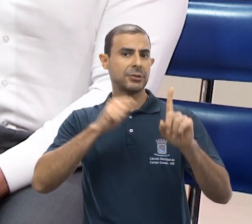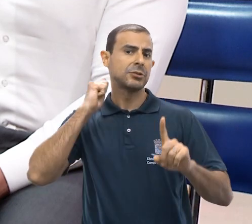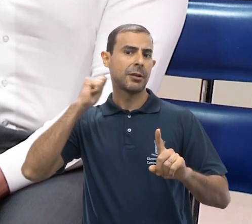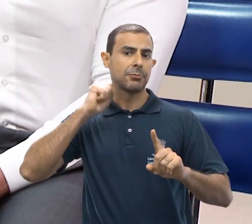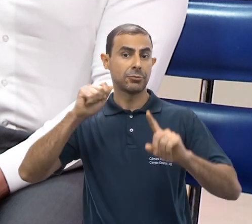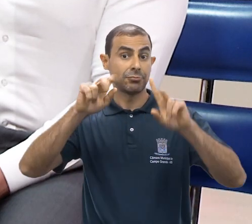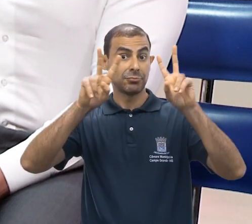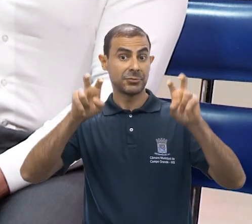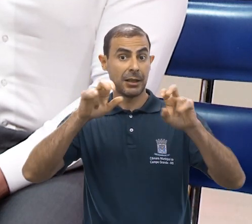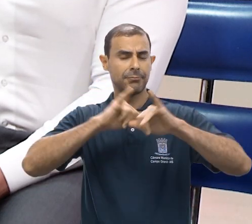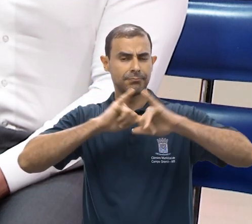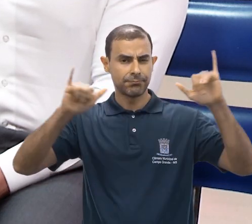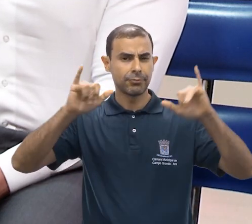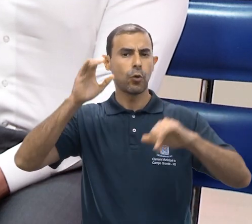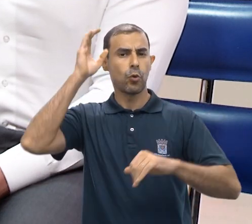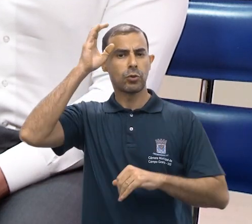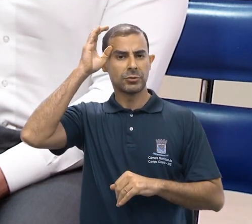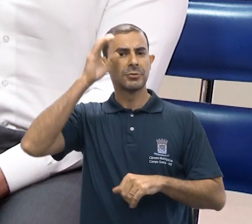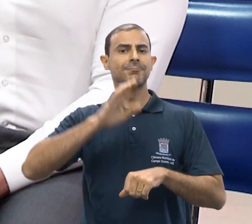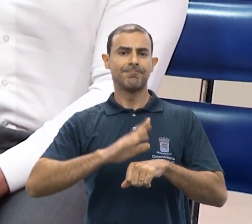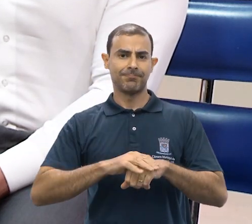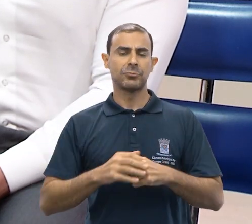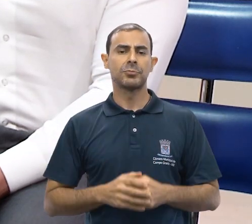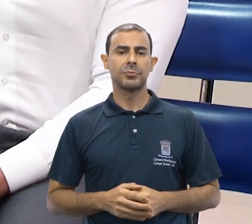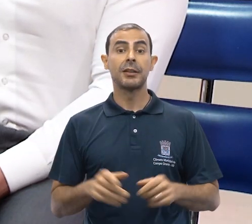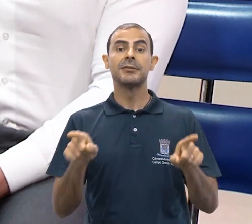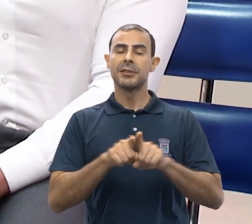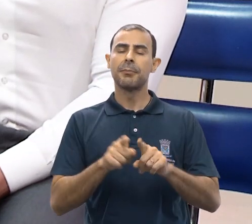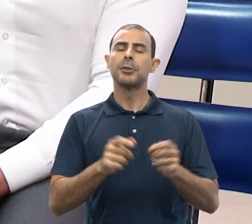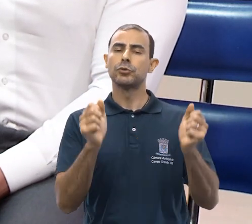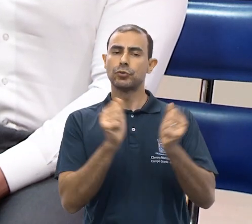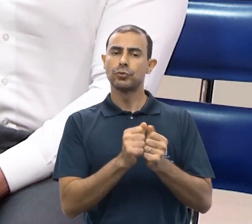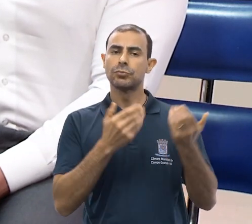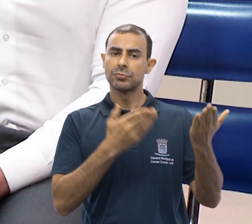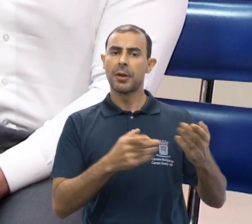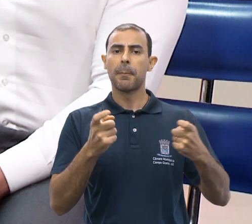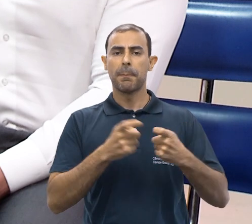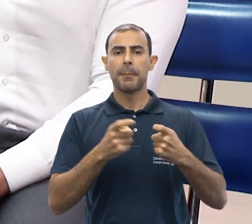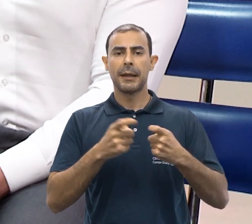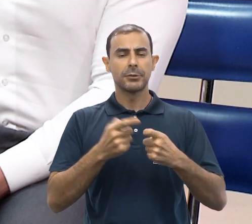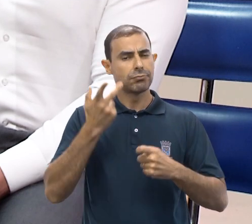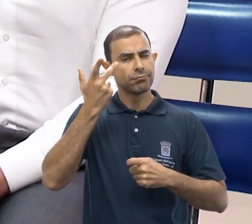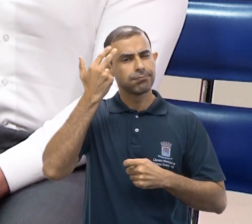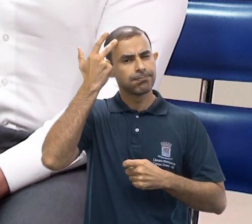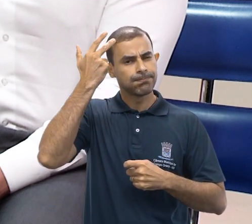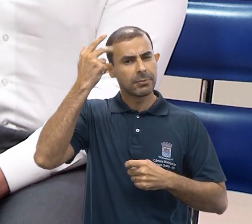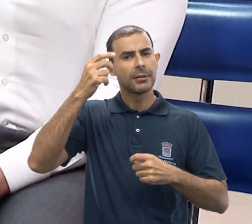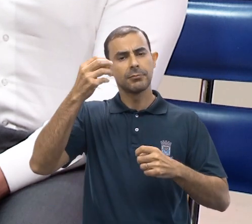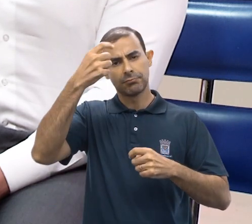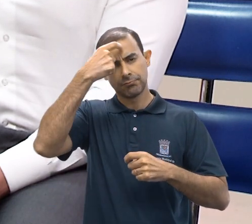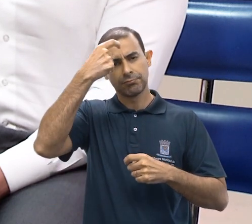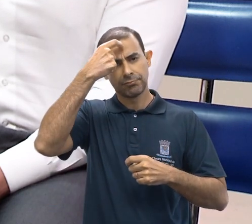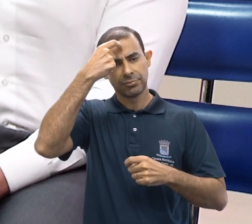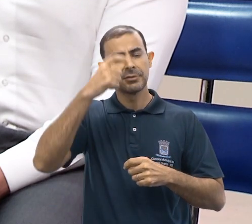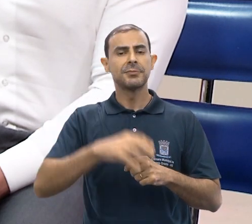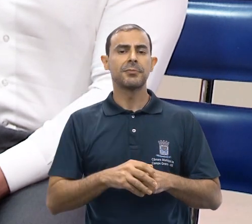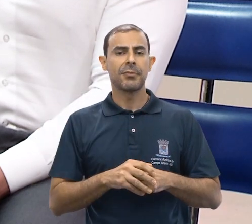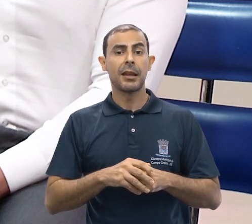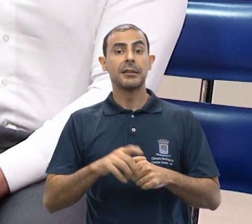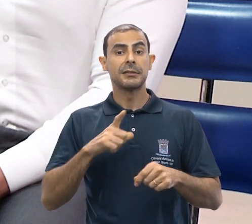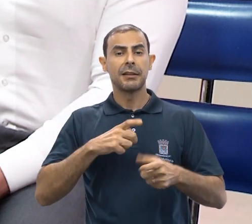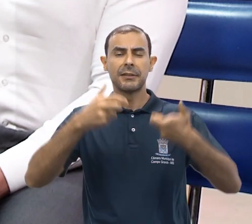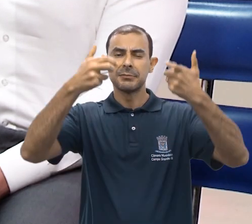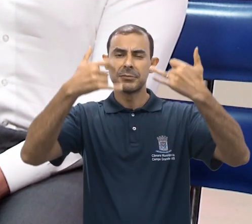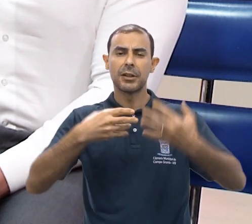para a conscientização da doença. Também aqui no estúdio o médico neurocirurgião Dr. Nilton Moreira para falar sobre